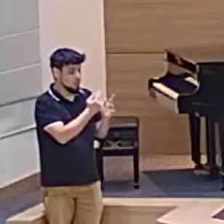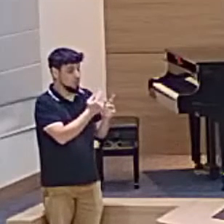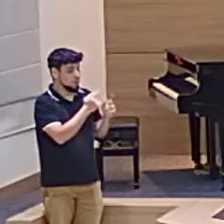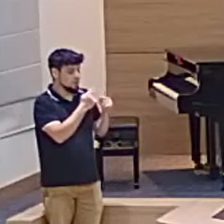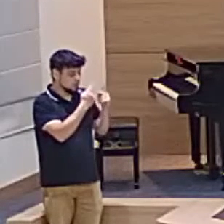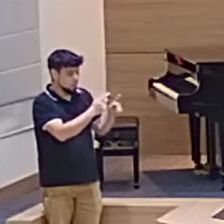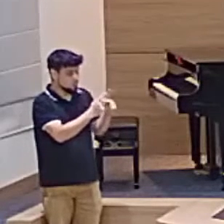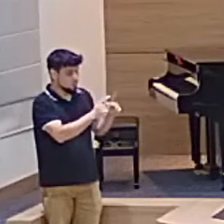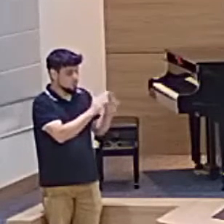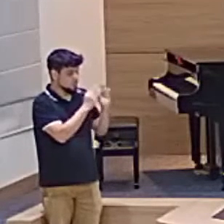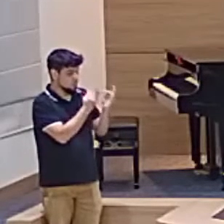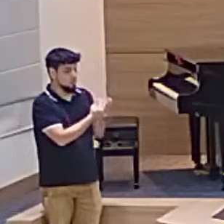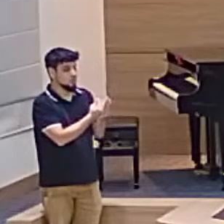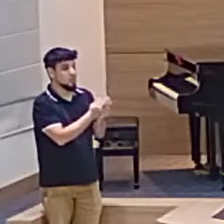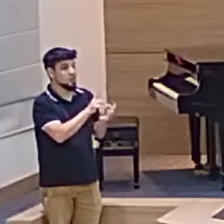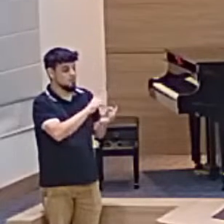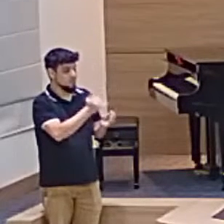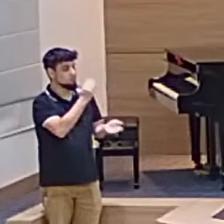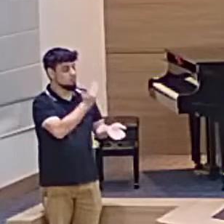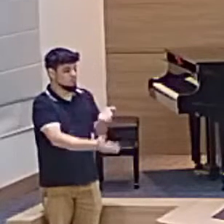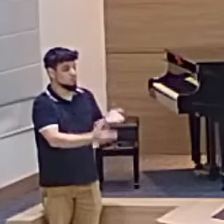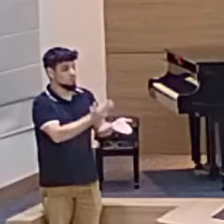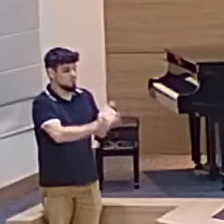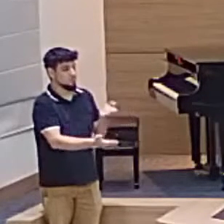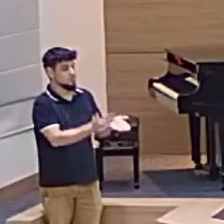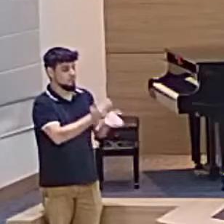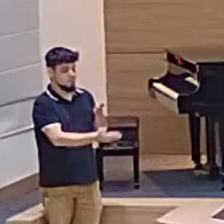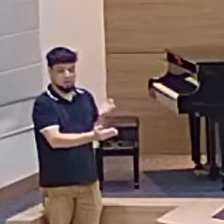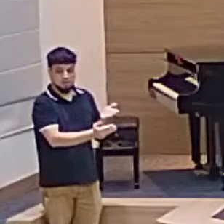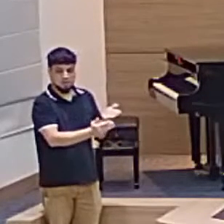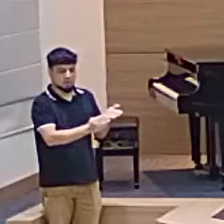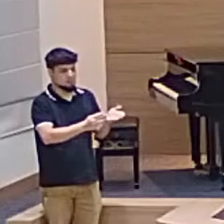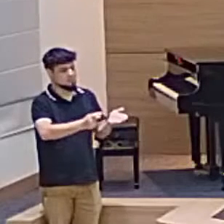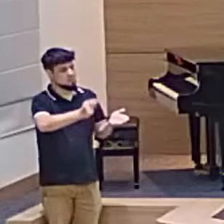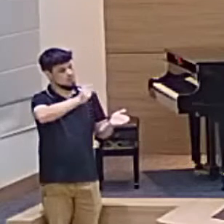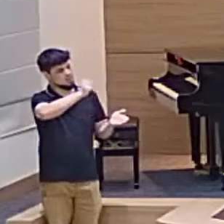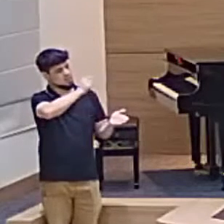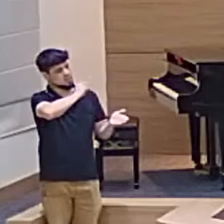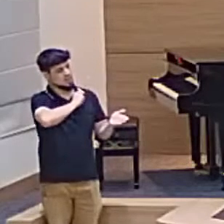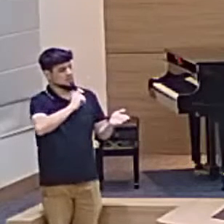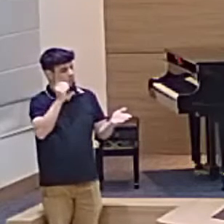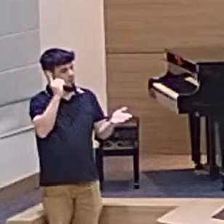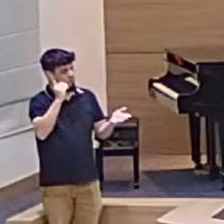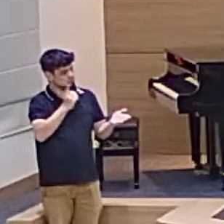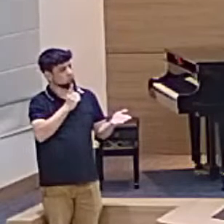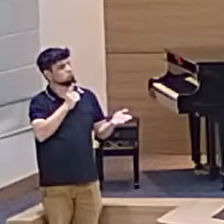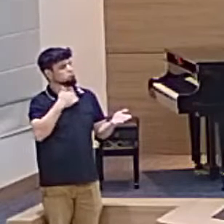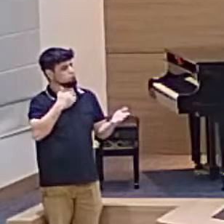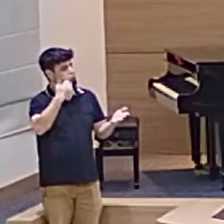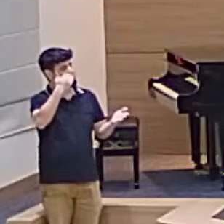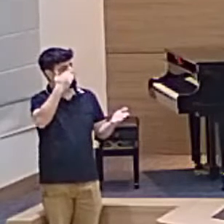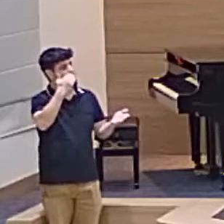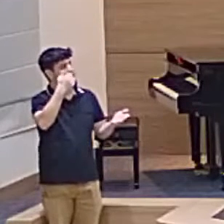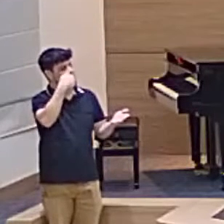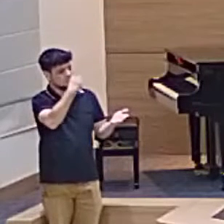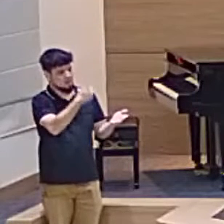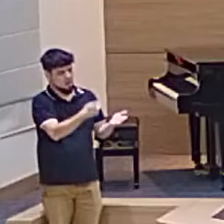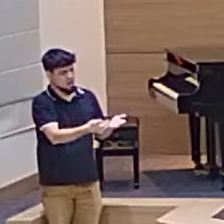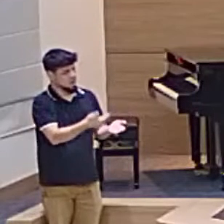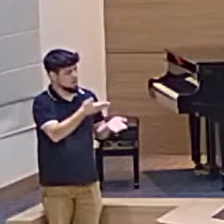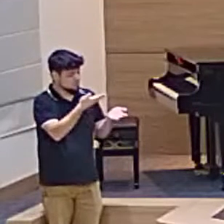dos seus pais desde Davi todo o recurso todo vai acabar na sua casa